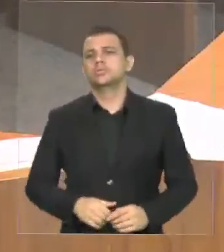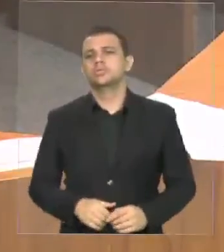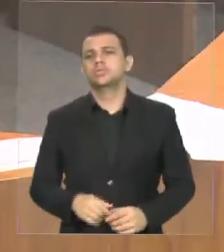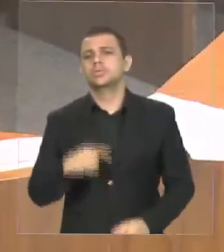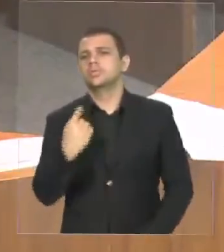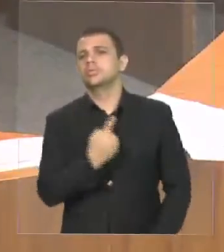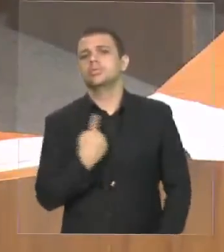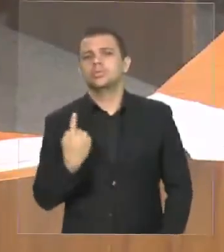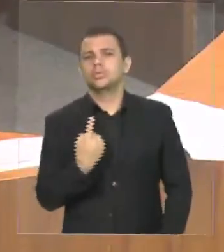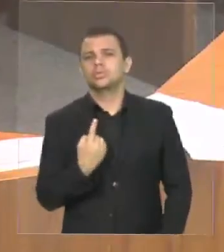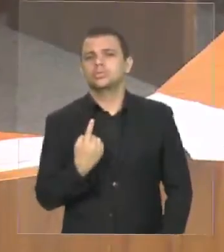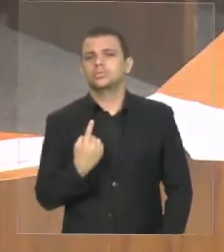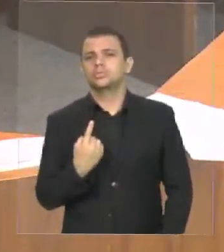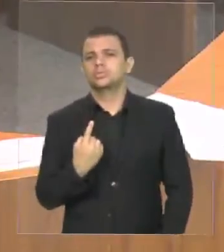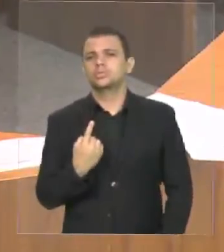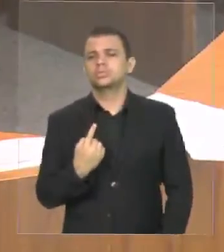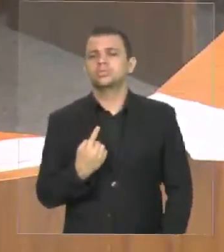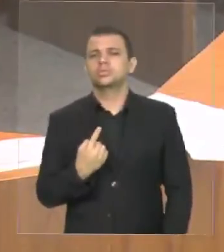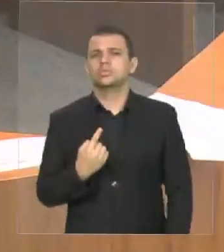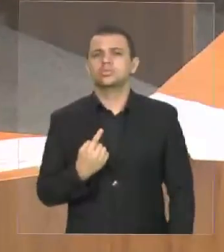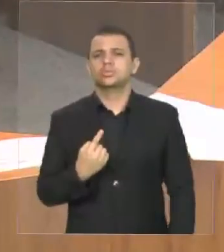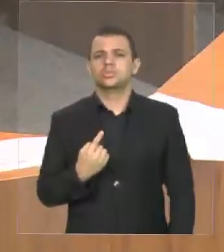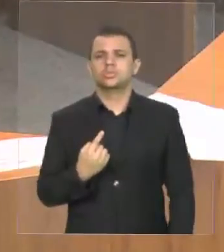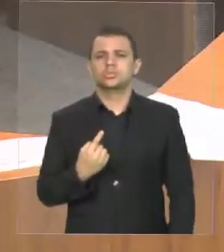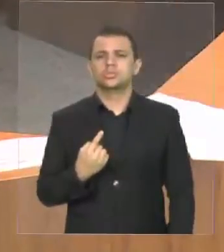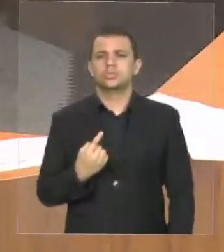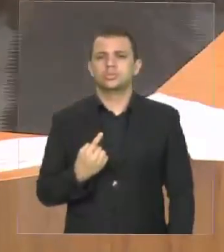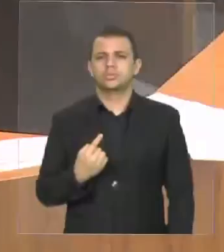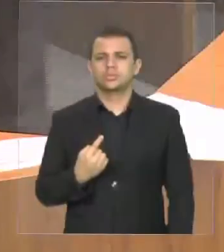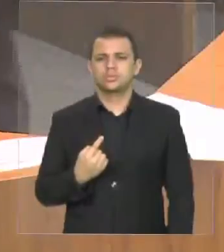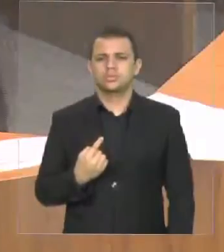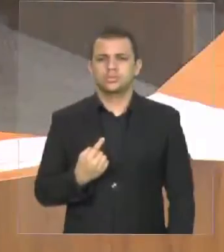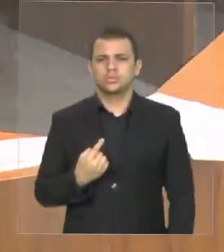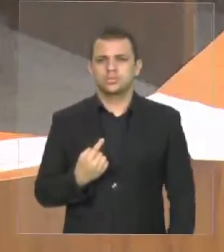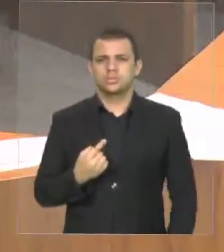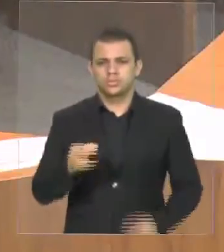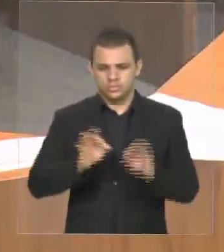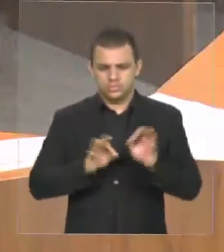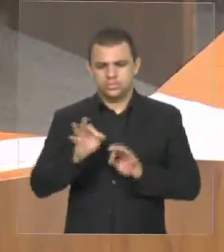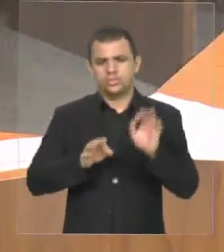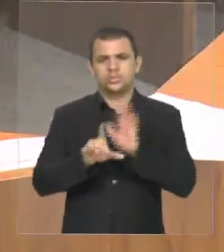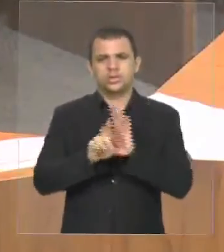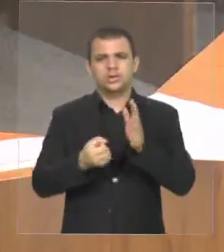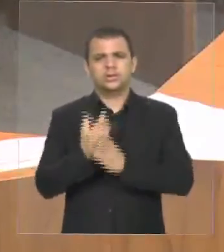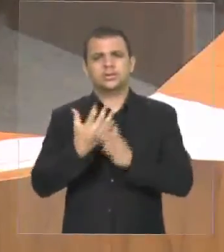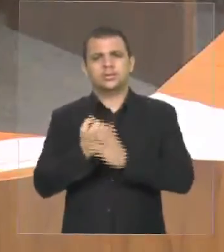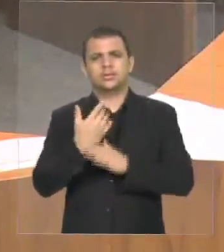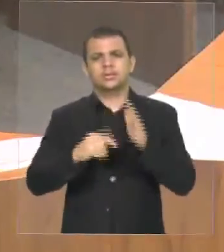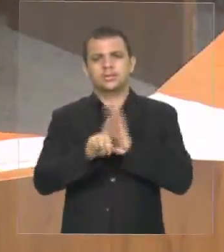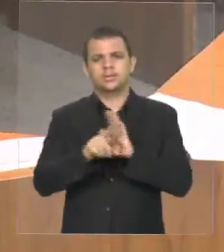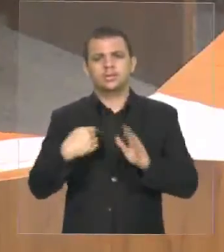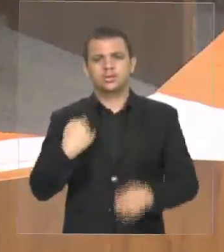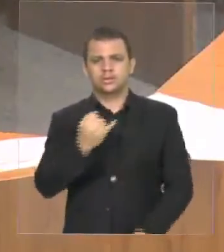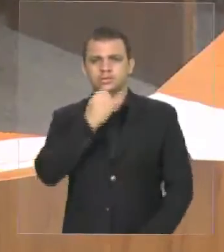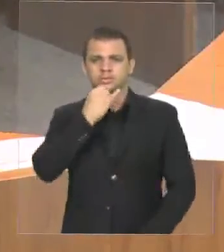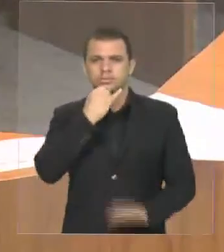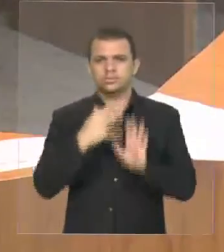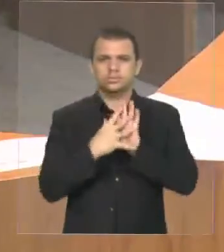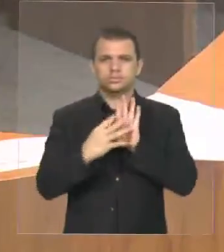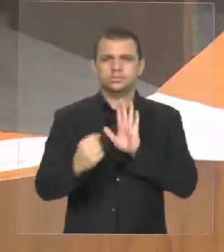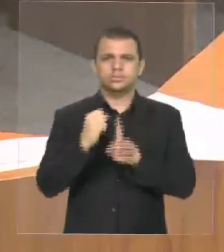nós poderemos, enquanto elaboradores da lei, deputado César Pires, dar um exemplo à